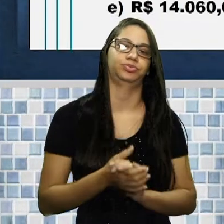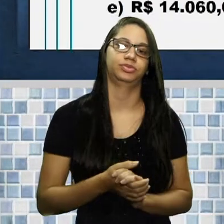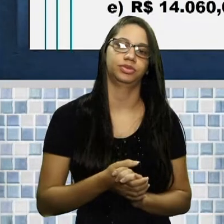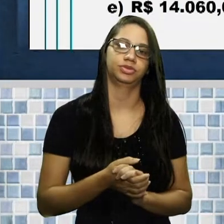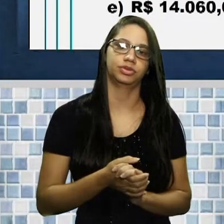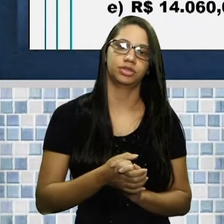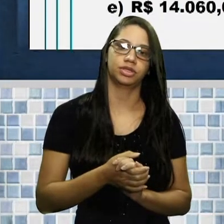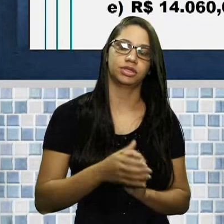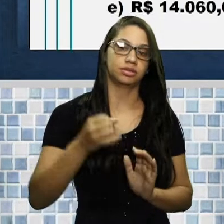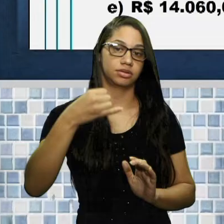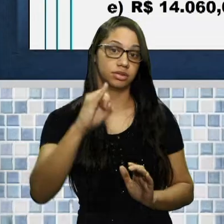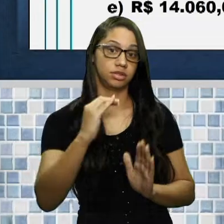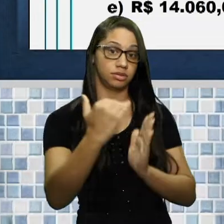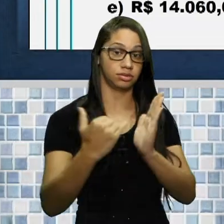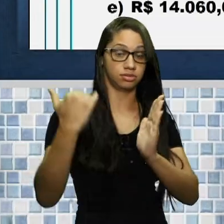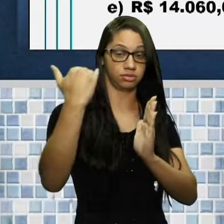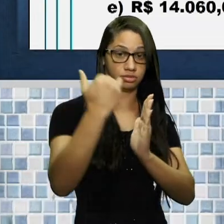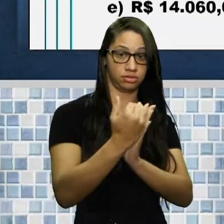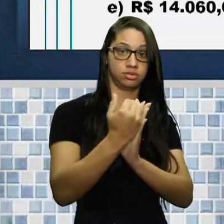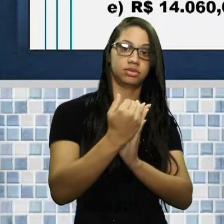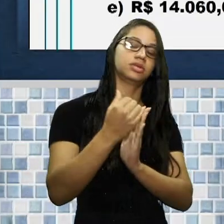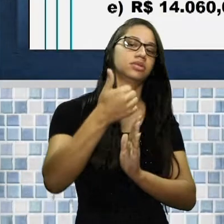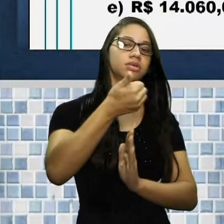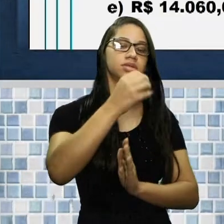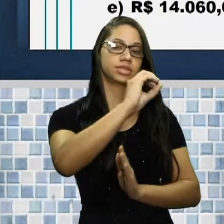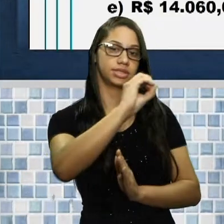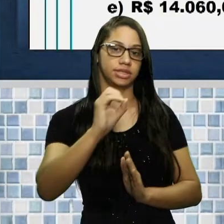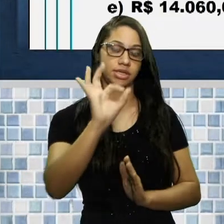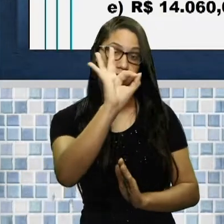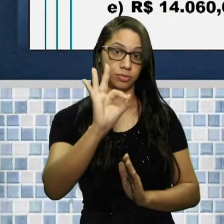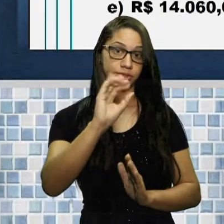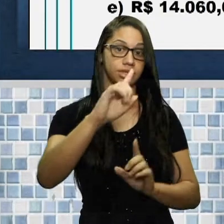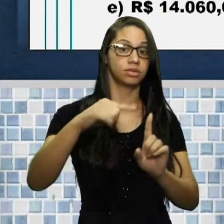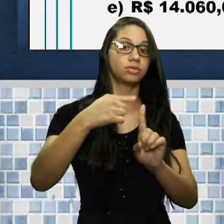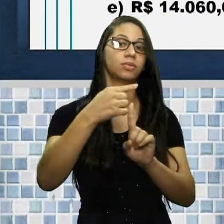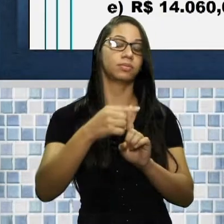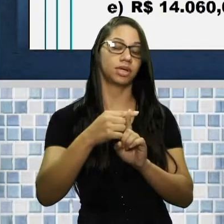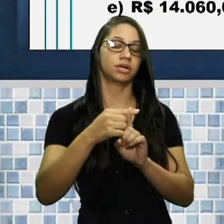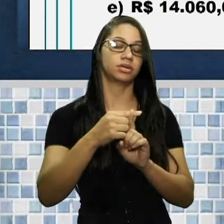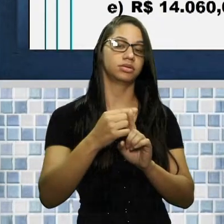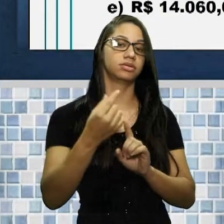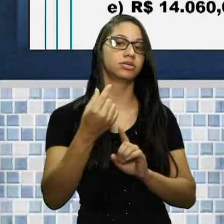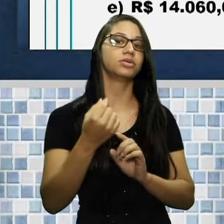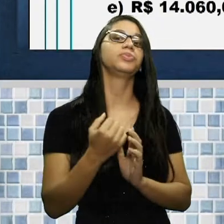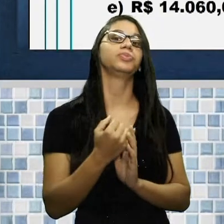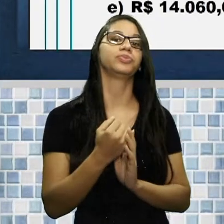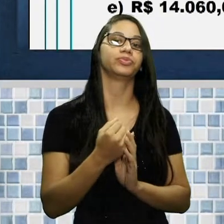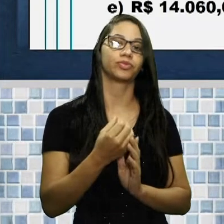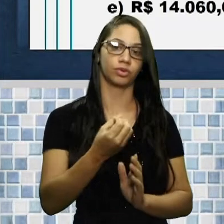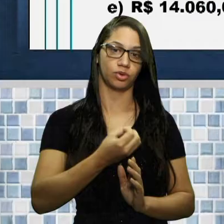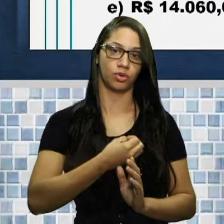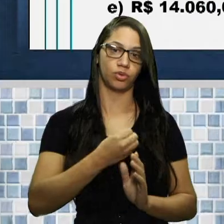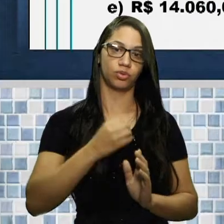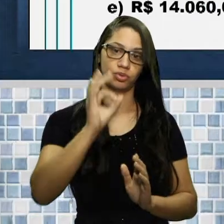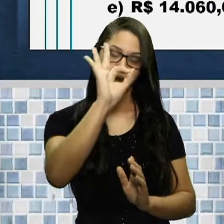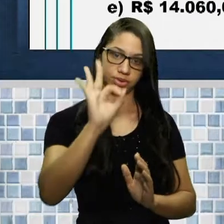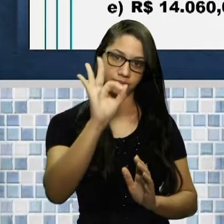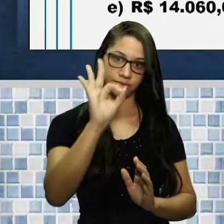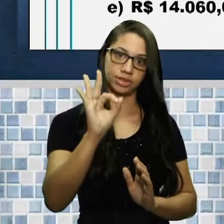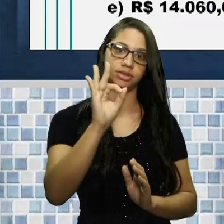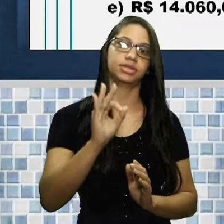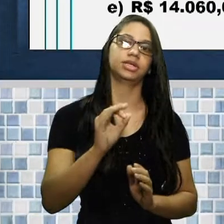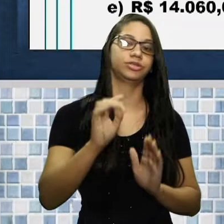texto. E se for acréscimo, você bota 100% mais o valor da porcentagem que também está no